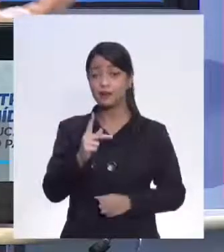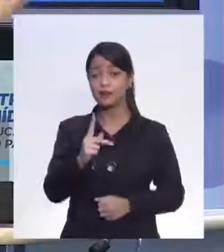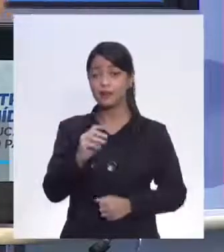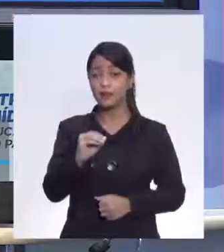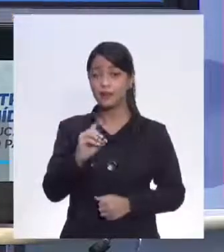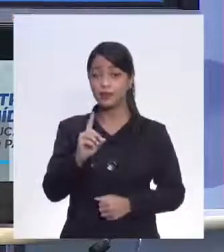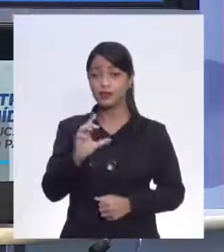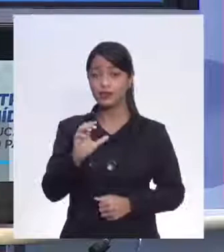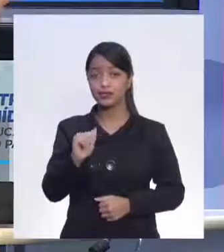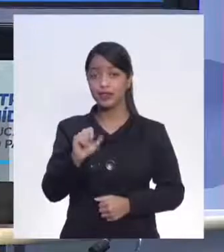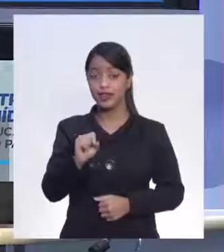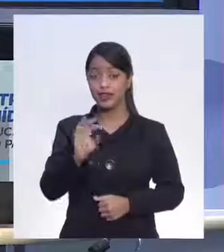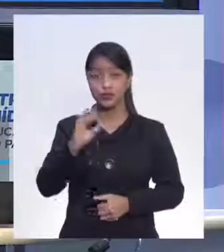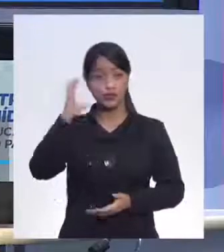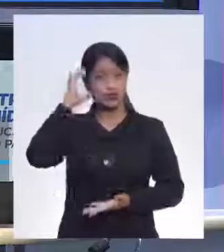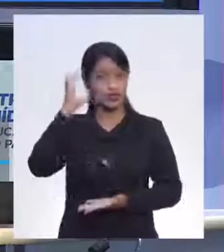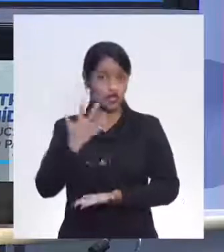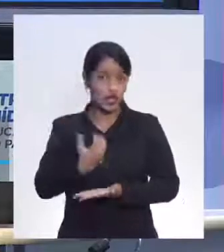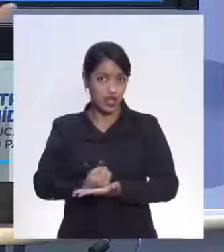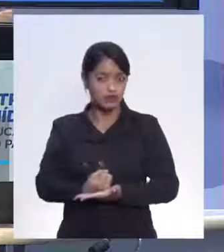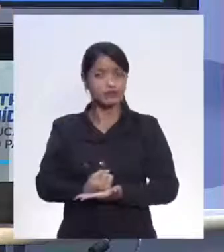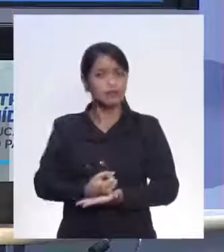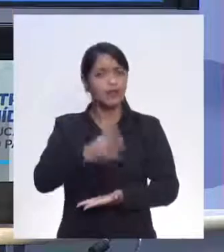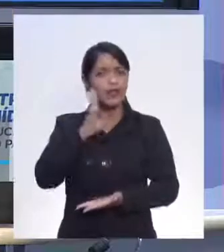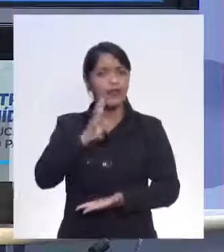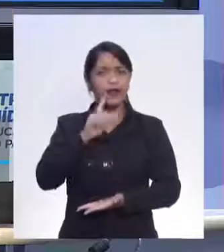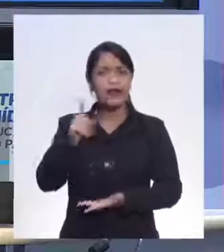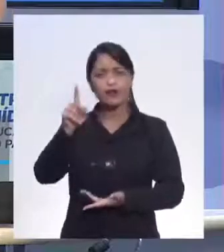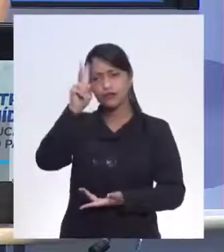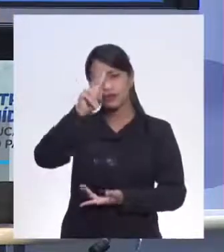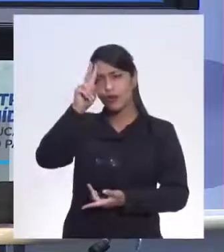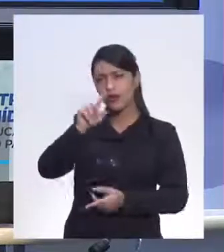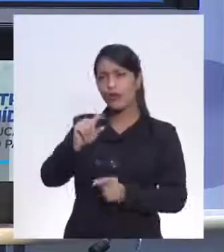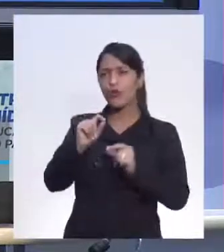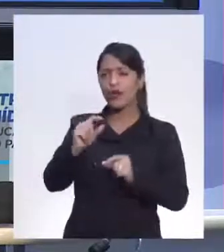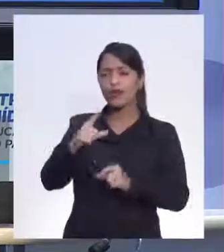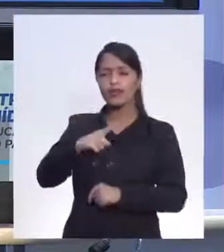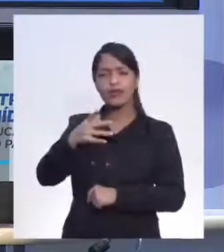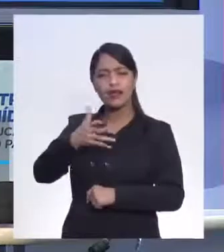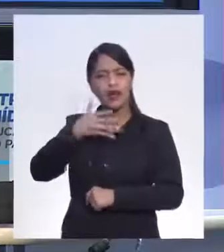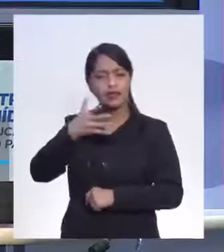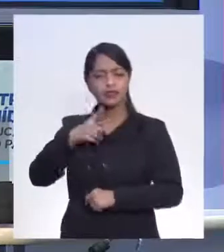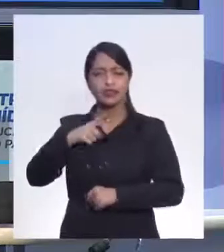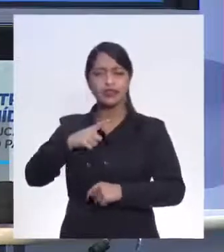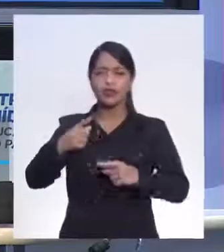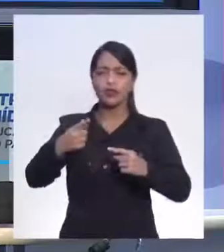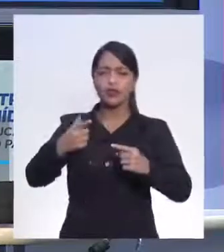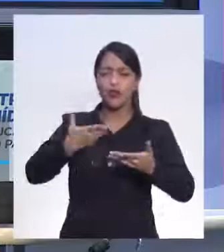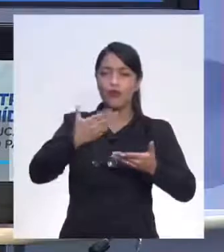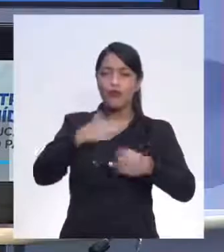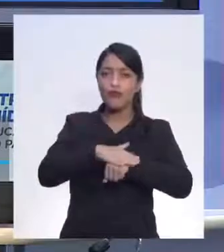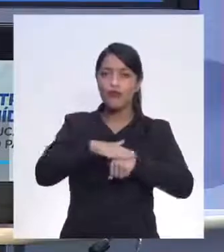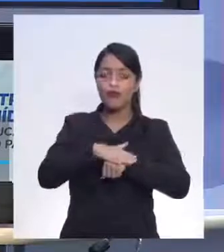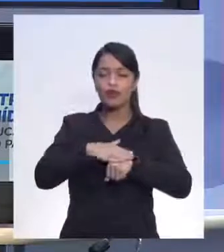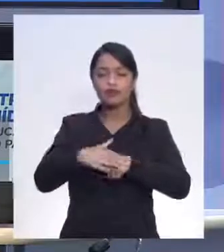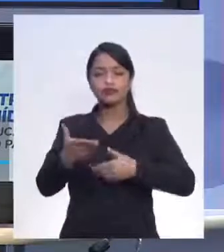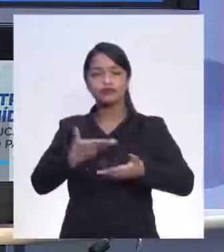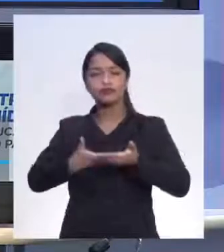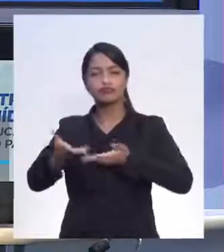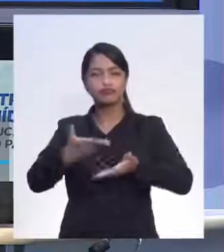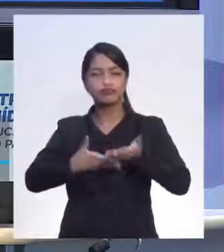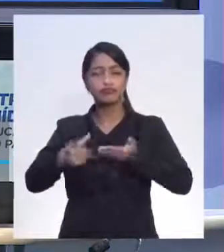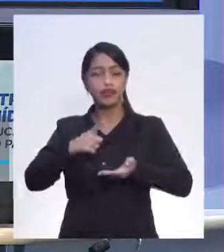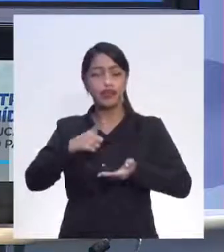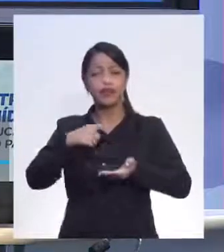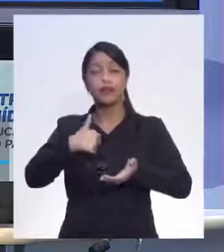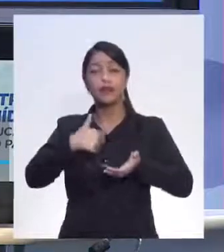como essa, que são narrativas, em que a gente tem bastante diálogo, é que a gente perceba onde estão os personagens, quais são as intenções de